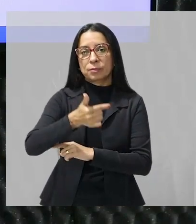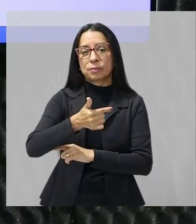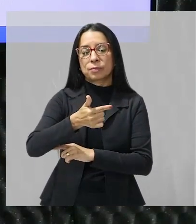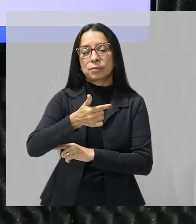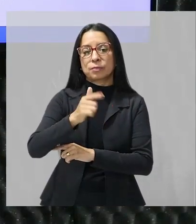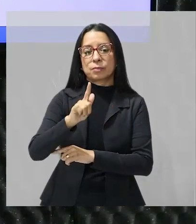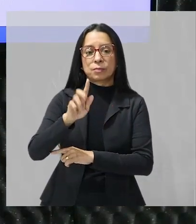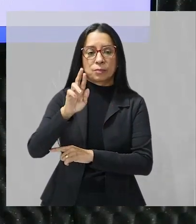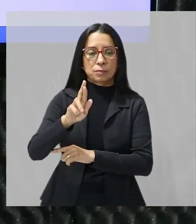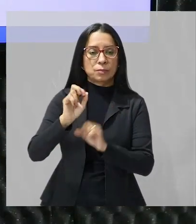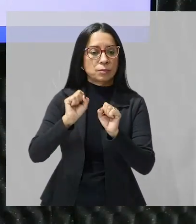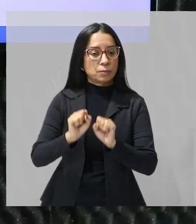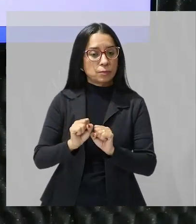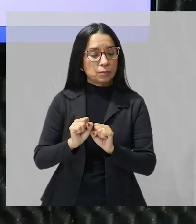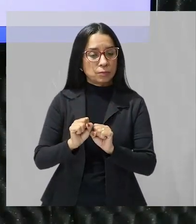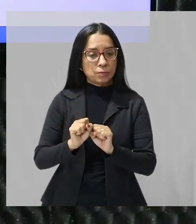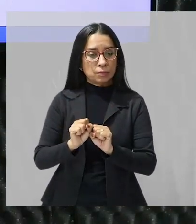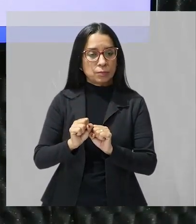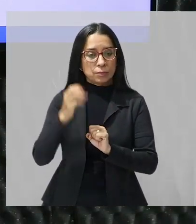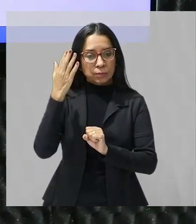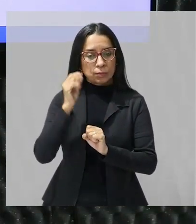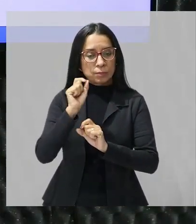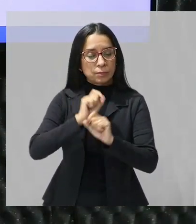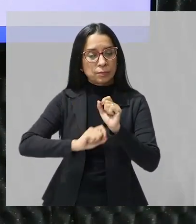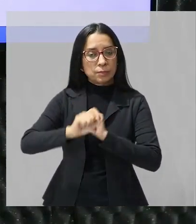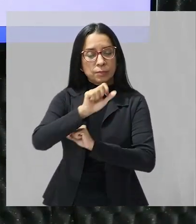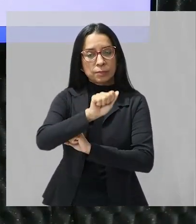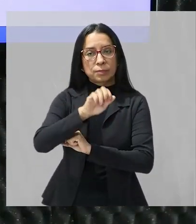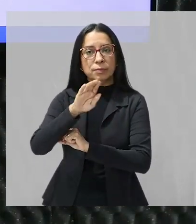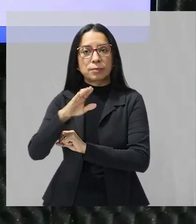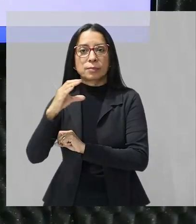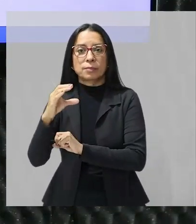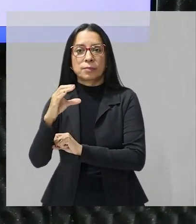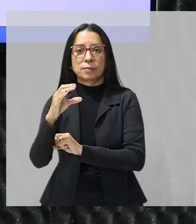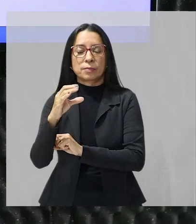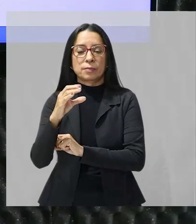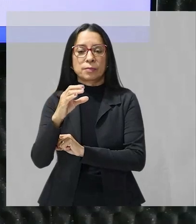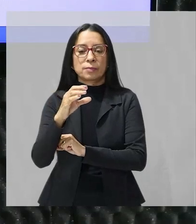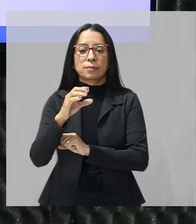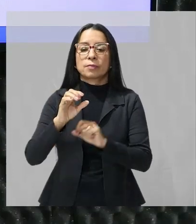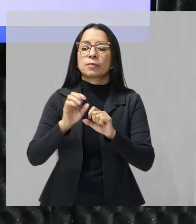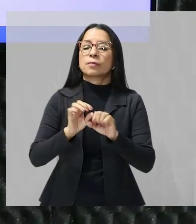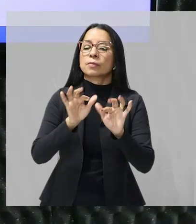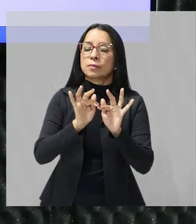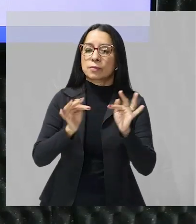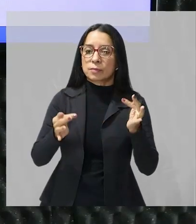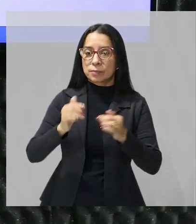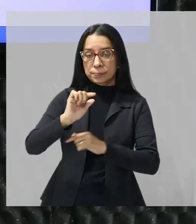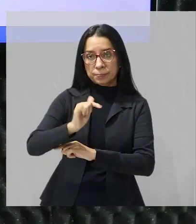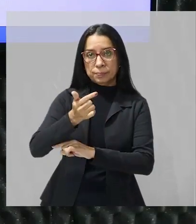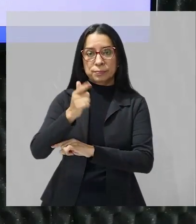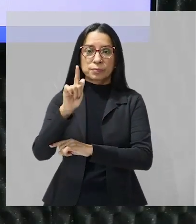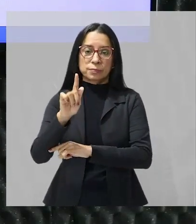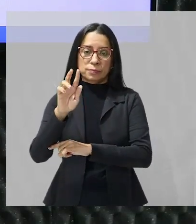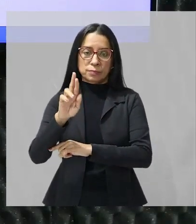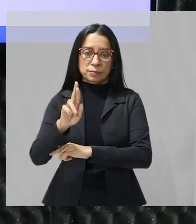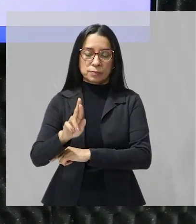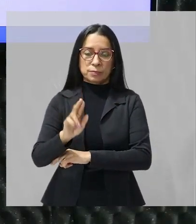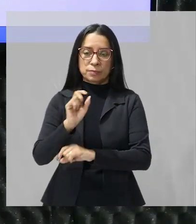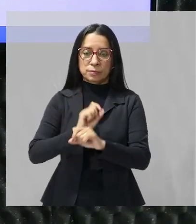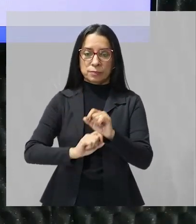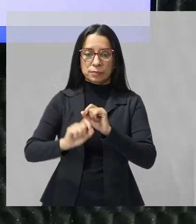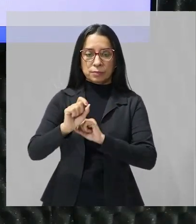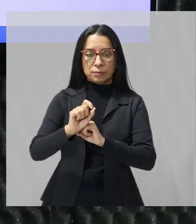podemos identificar quem é A, quem é B e quem é C. Lembra, a função quadrática, ela é dada por y igual